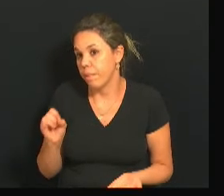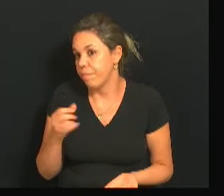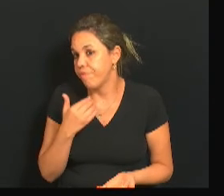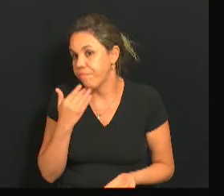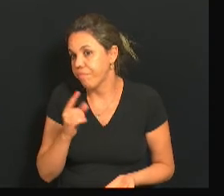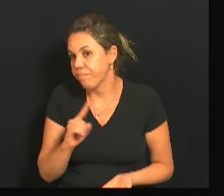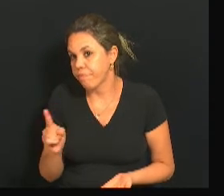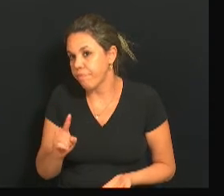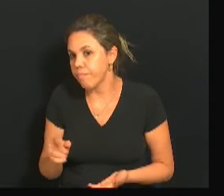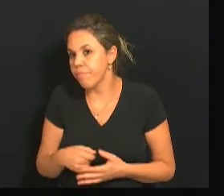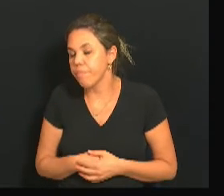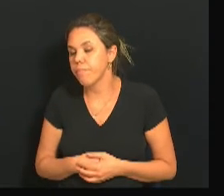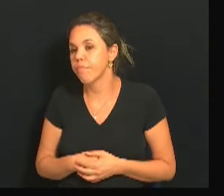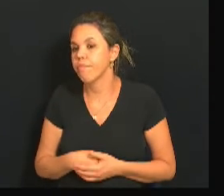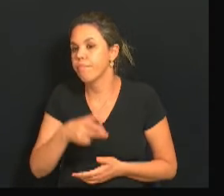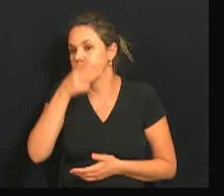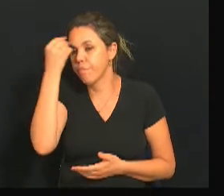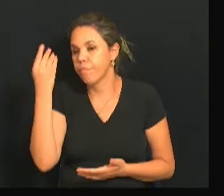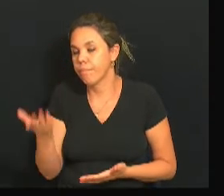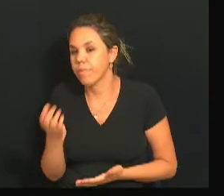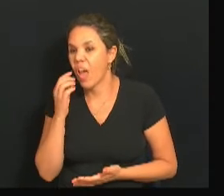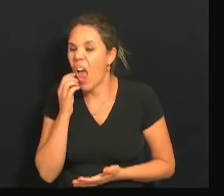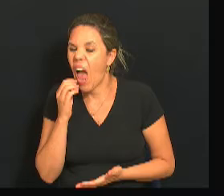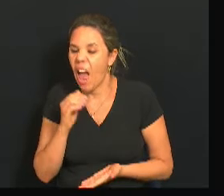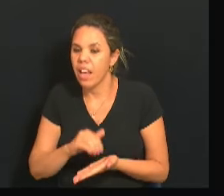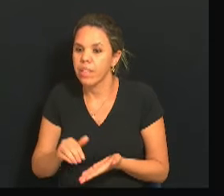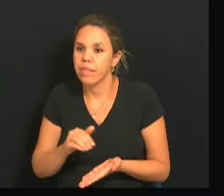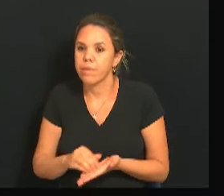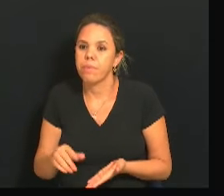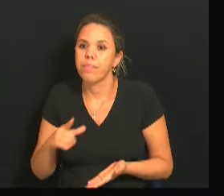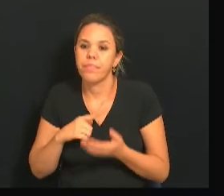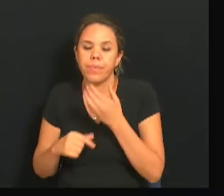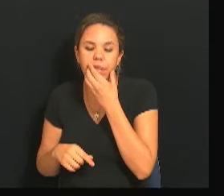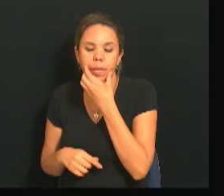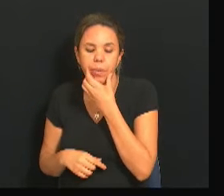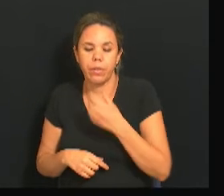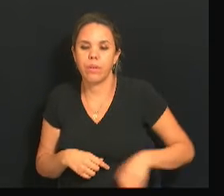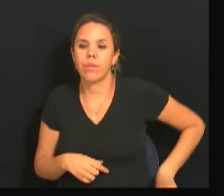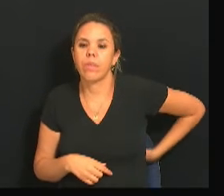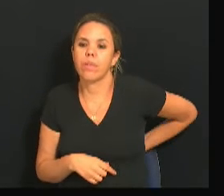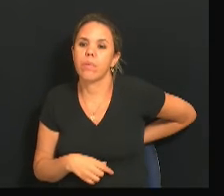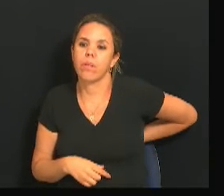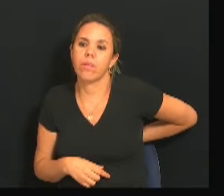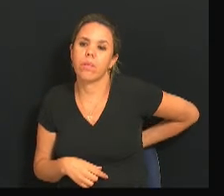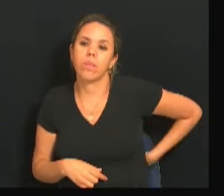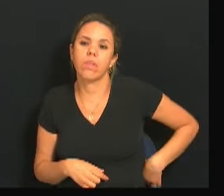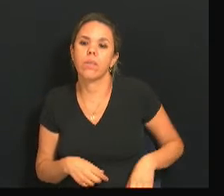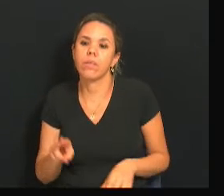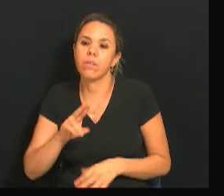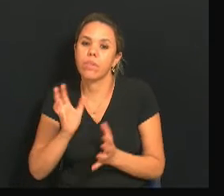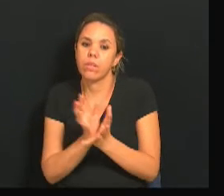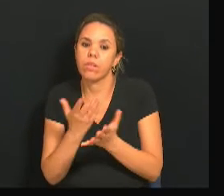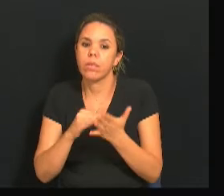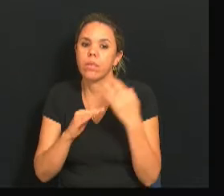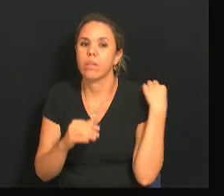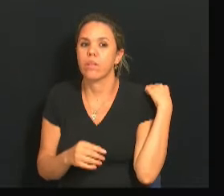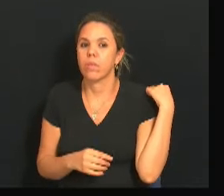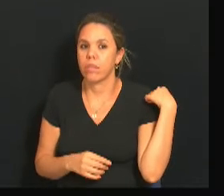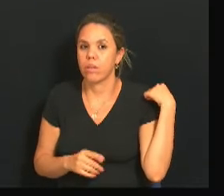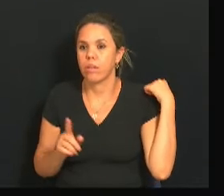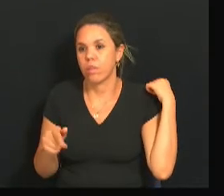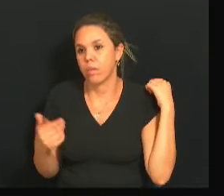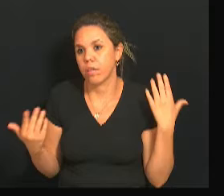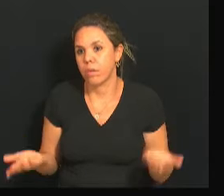os instrumentos que a prefeitura, que a Secretaria Municipal de Educação vai disponibilizar para a comunidade escolar definir isso,